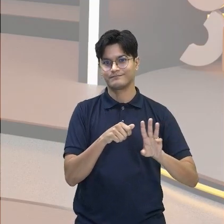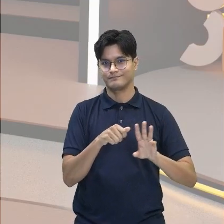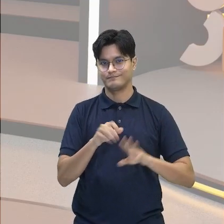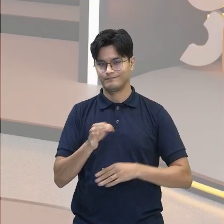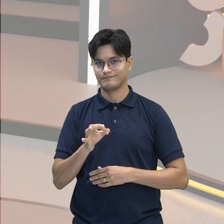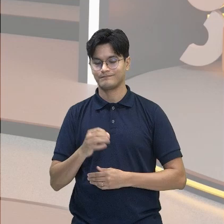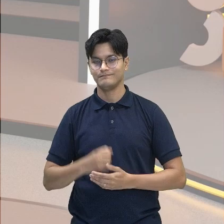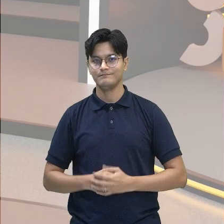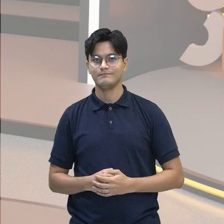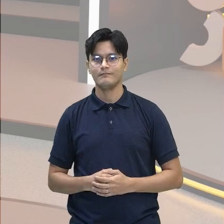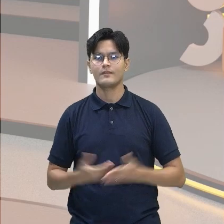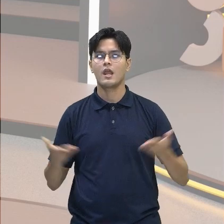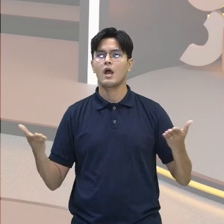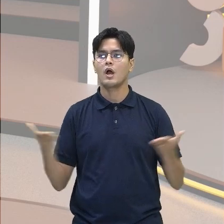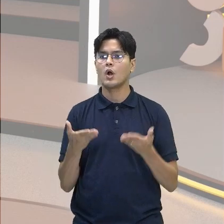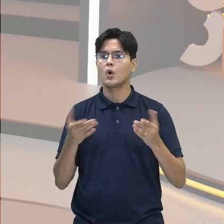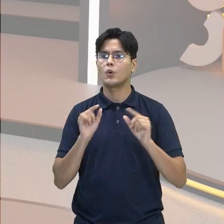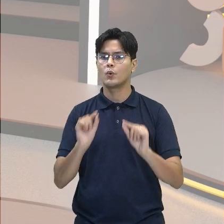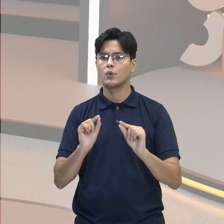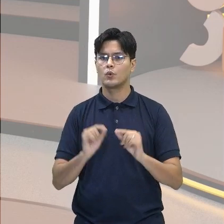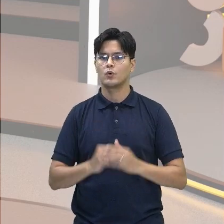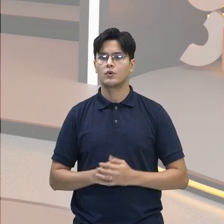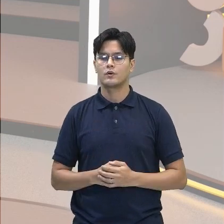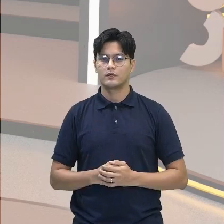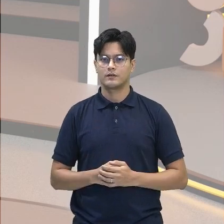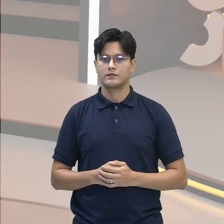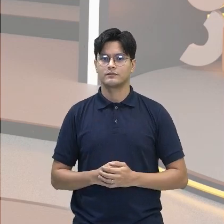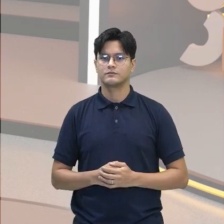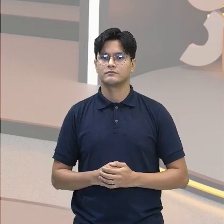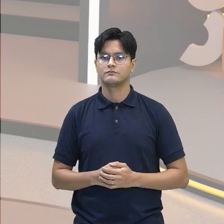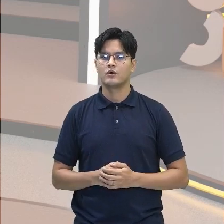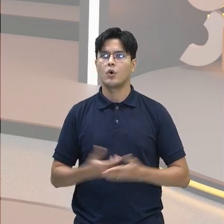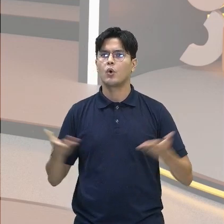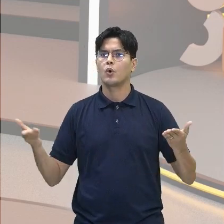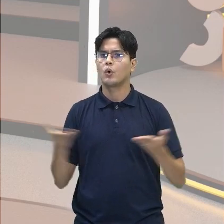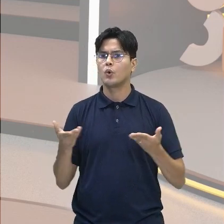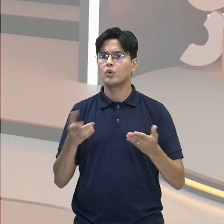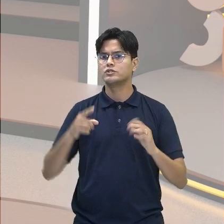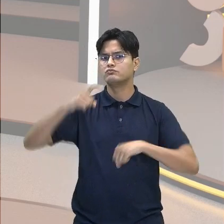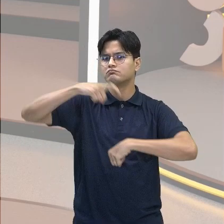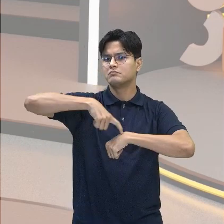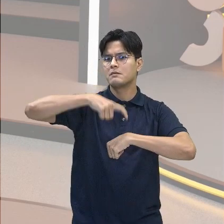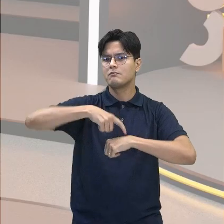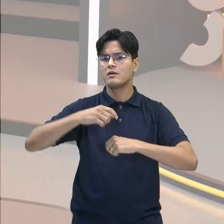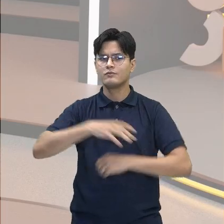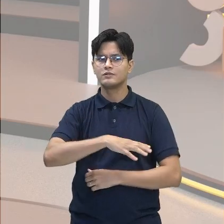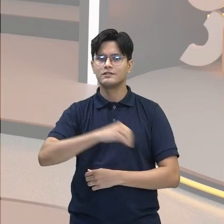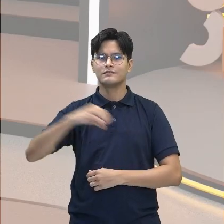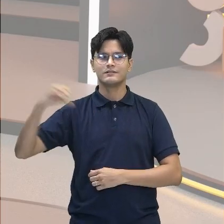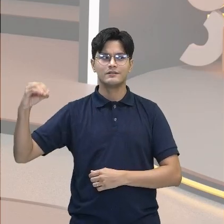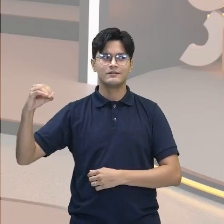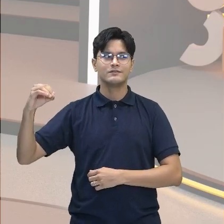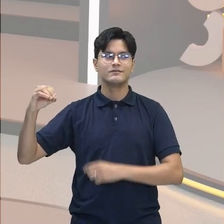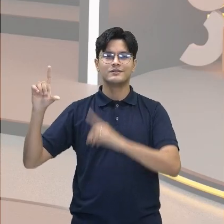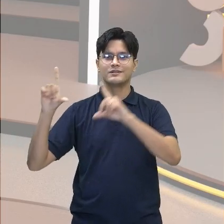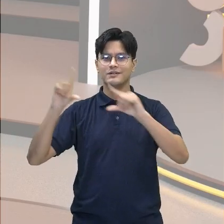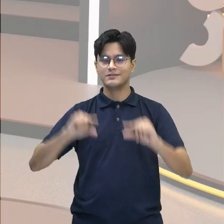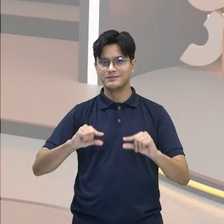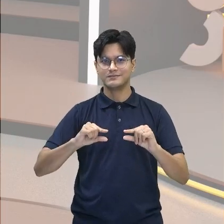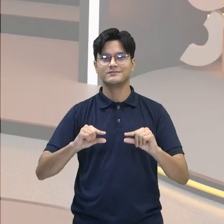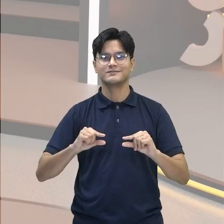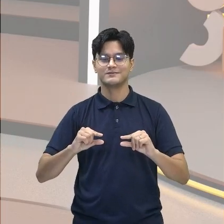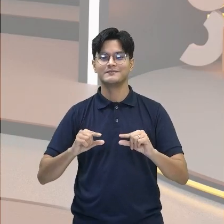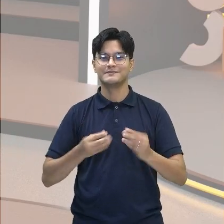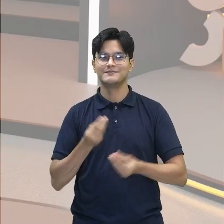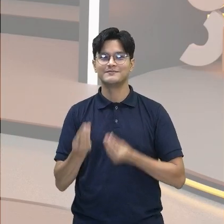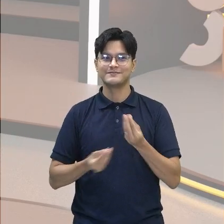período. Agora, olha como o tempo de viagem ele diminuiu bastante entre Portugal e Brasil. A